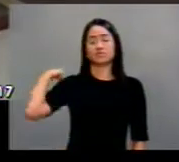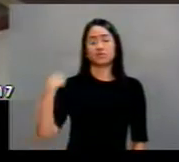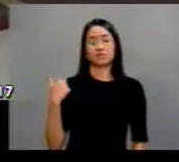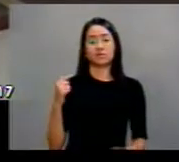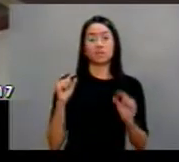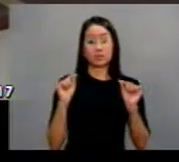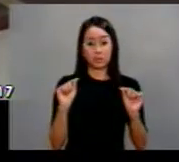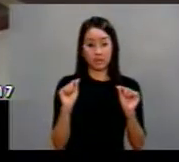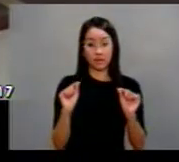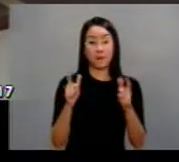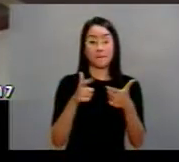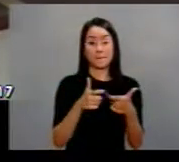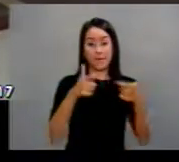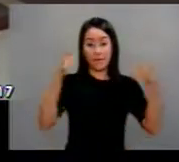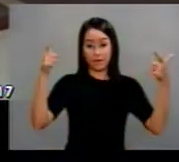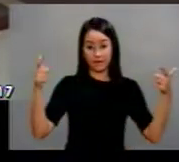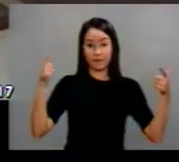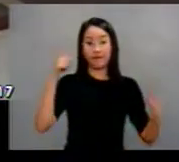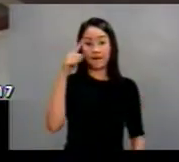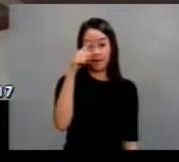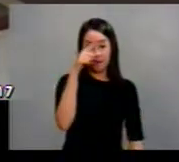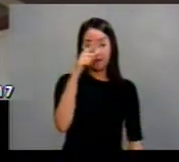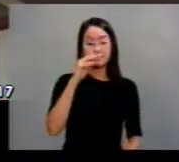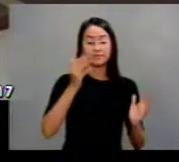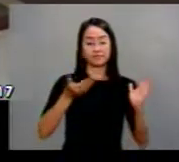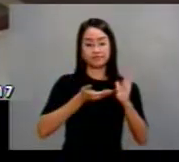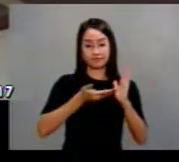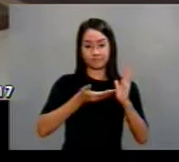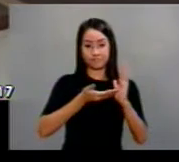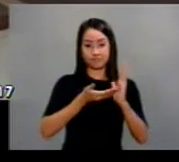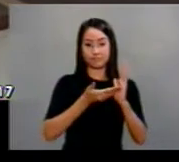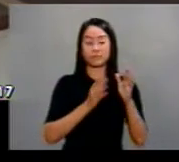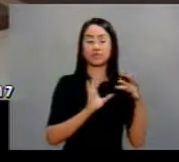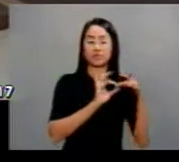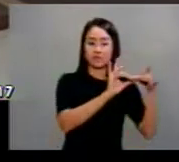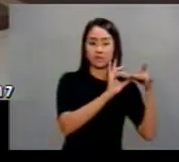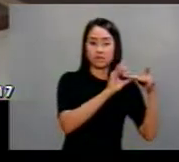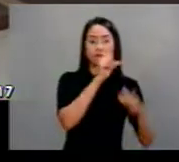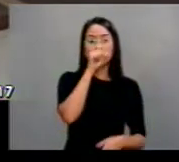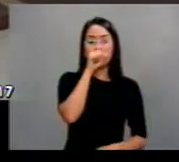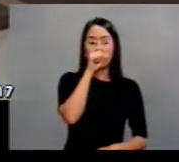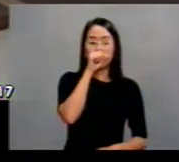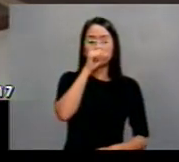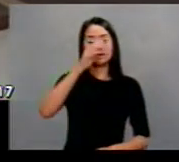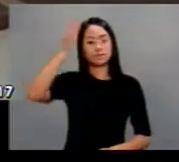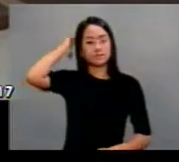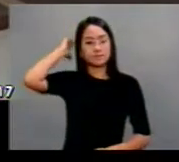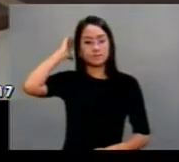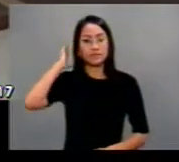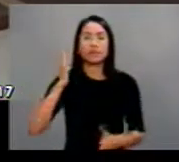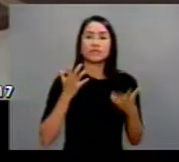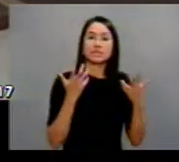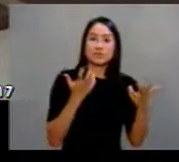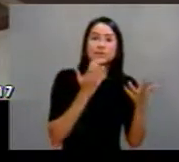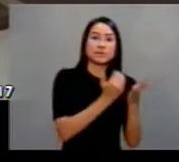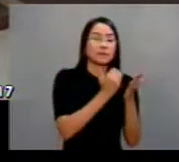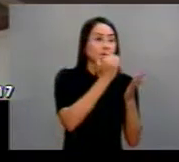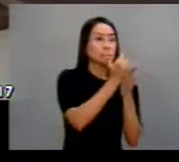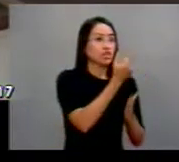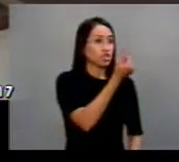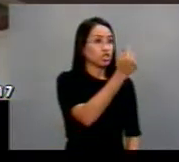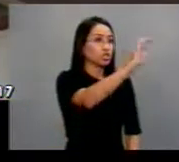Esta mesma maioria, na Câmara Federal, que está ao lado do Temer, vai pressionar mais, por mais emendas, sobretudo com